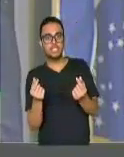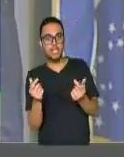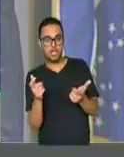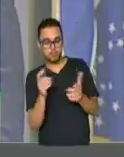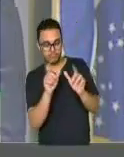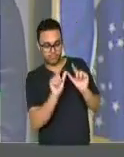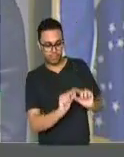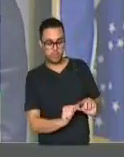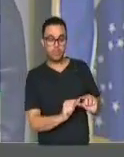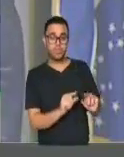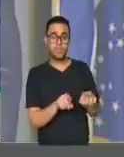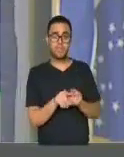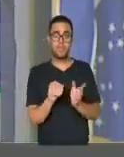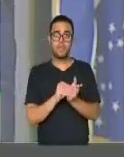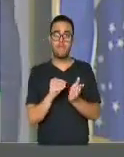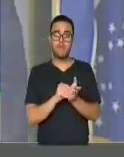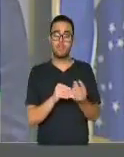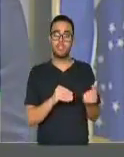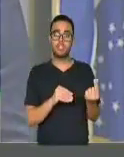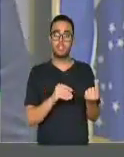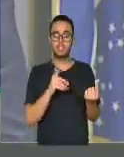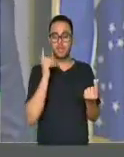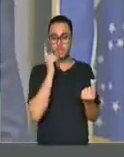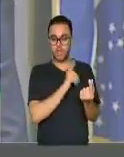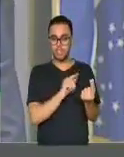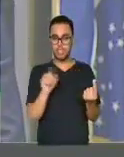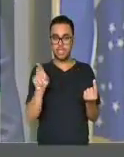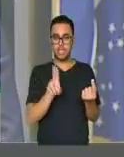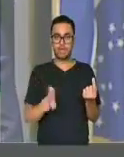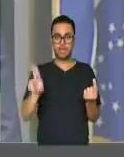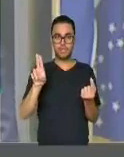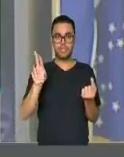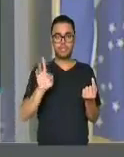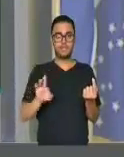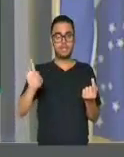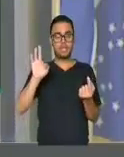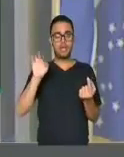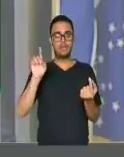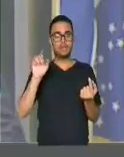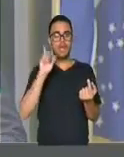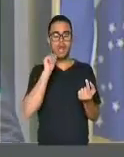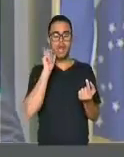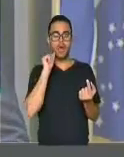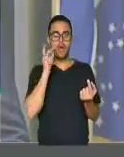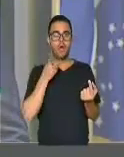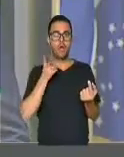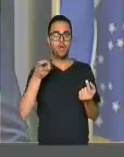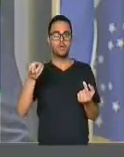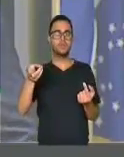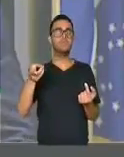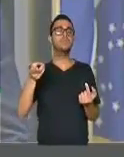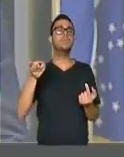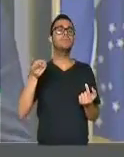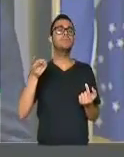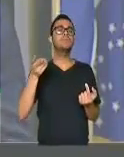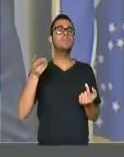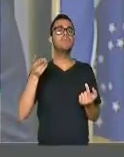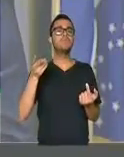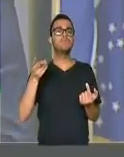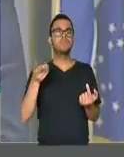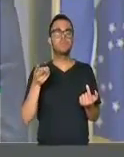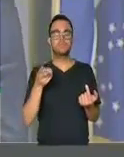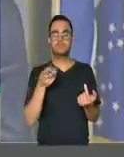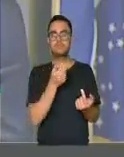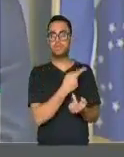ausência de recursos para que pudesse a Universidade Federal de Alagoas continuar com as suas